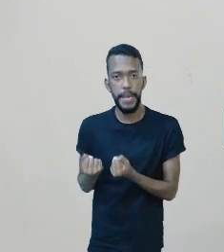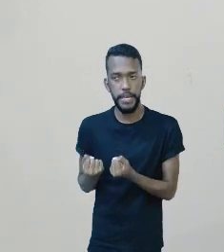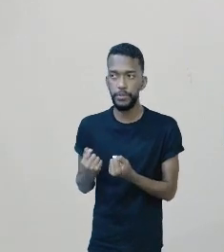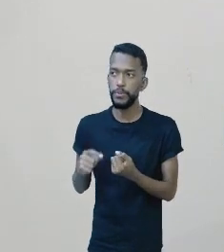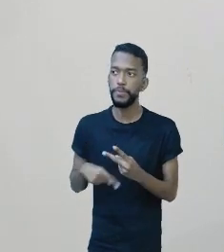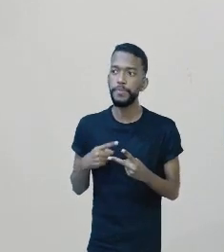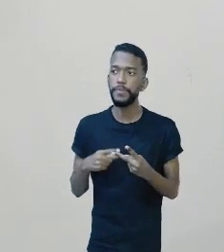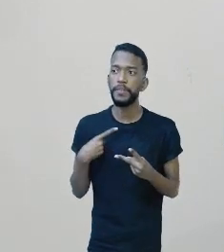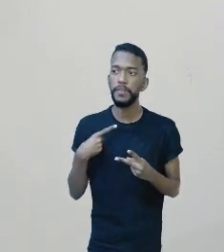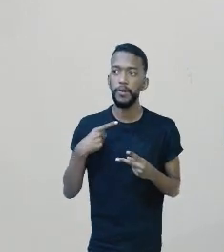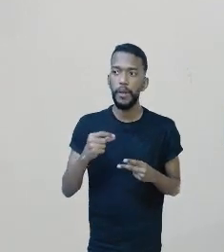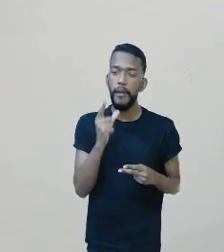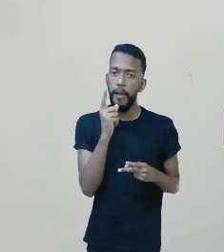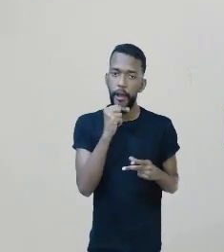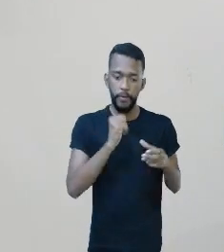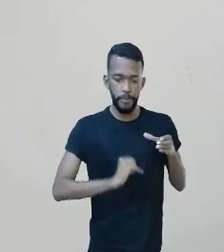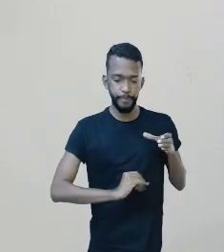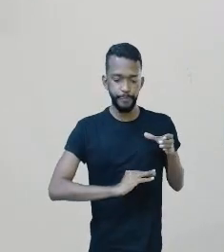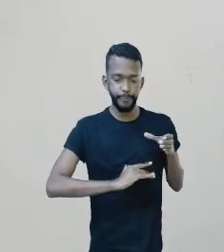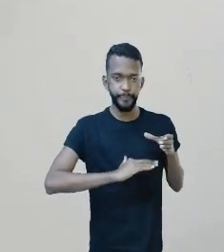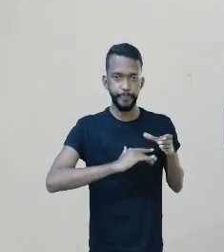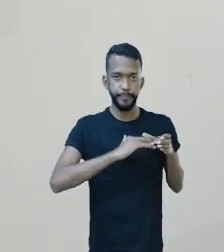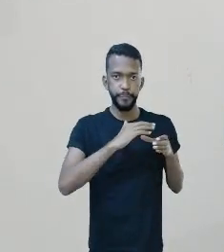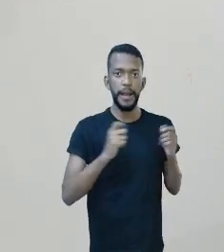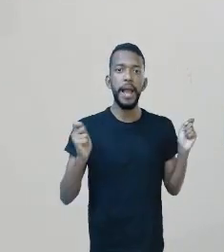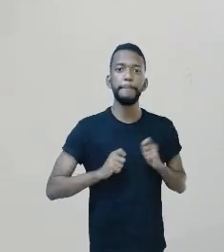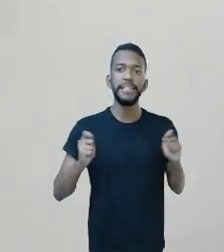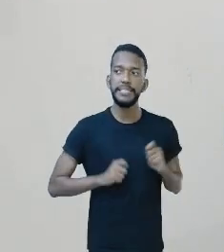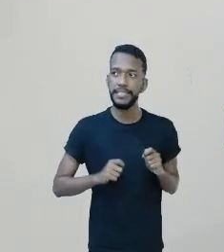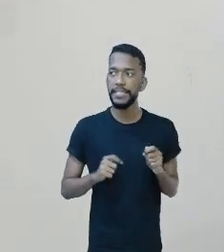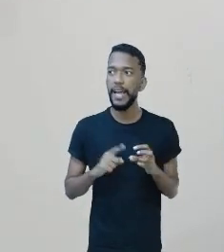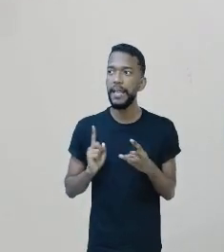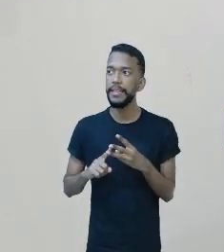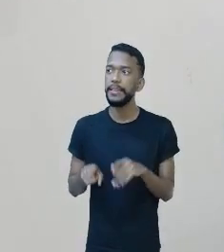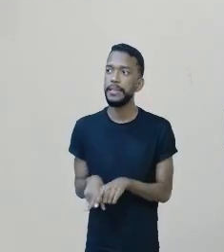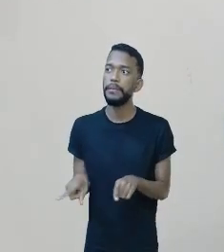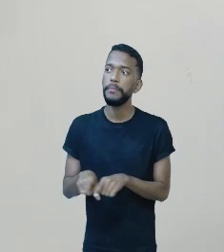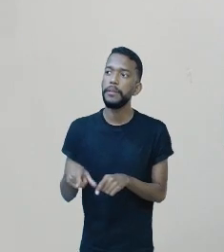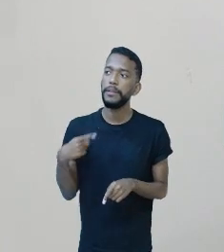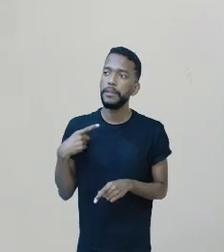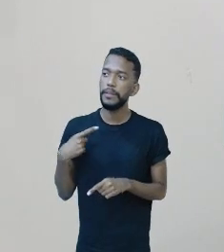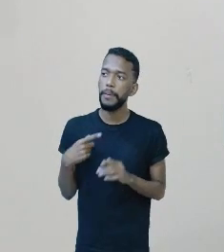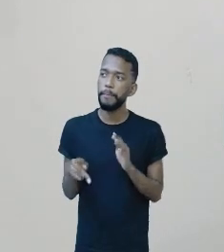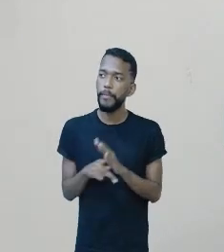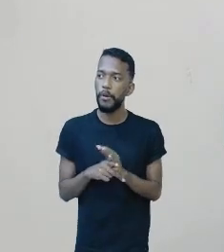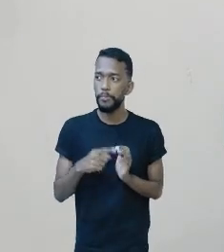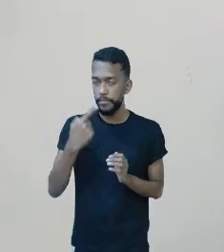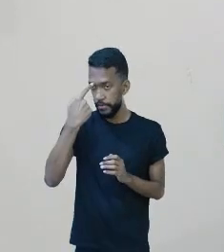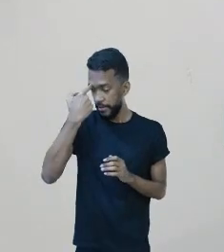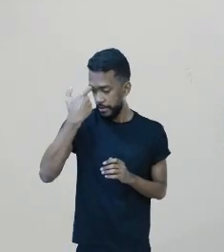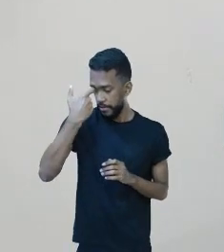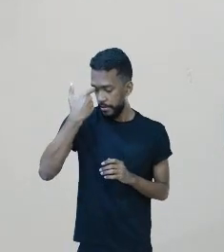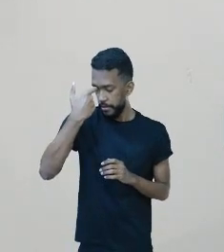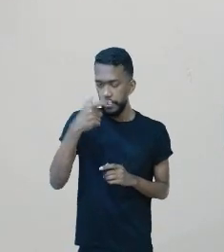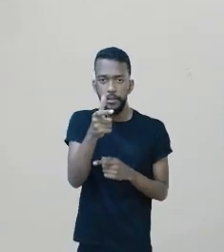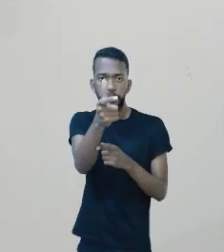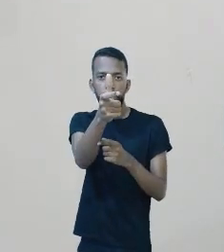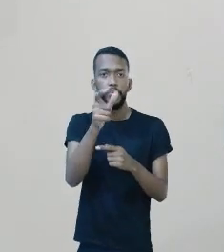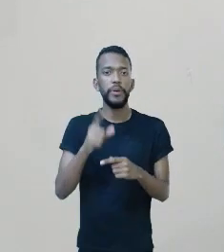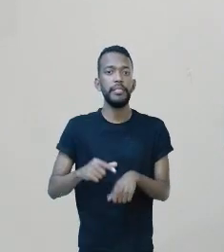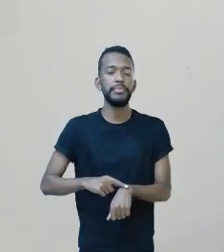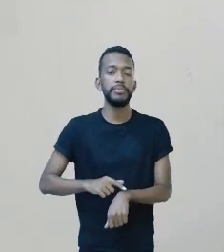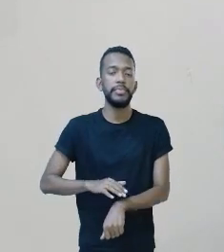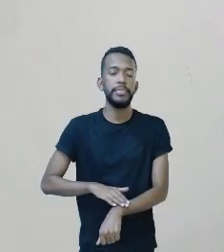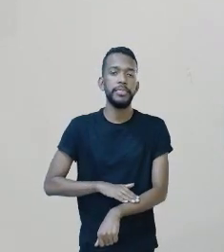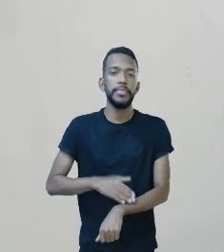tem aqui, ó, um copo com água onde a gente mede a capacidade. A gente tem uma medição aqui de temperatura e